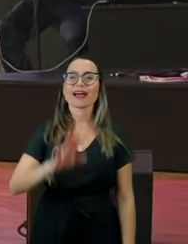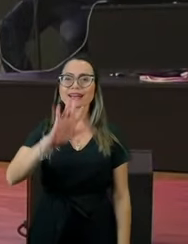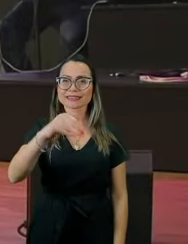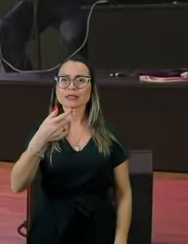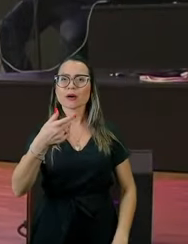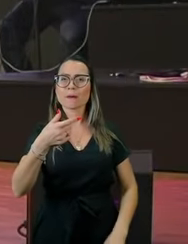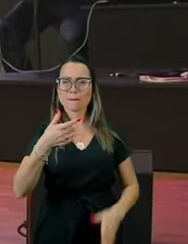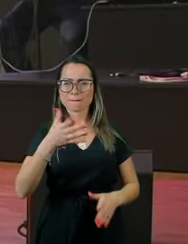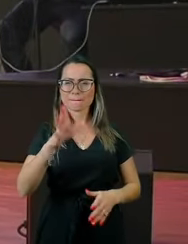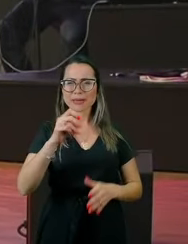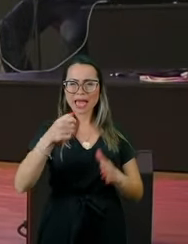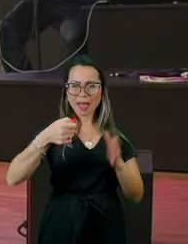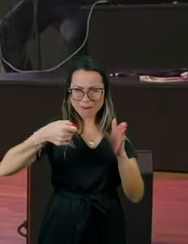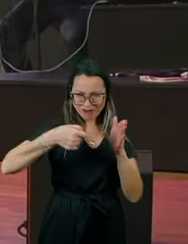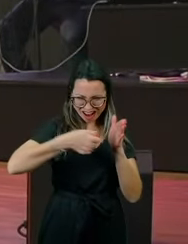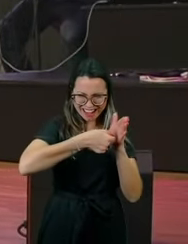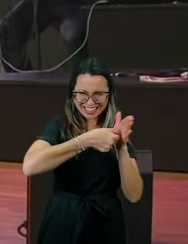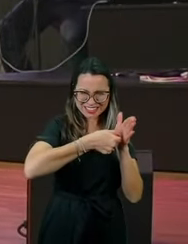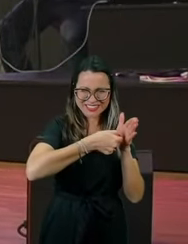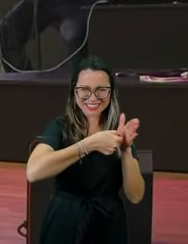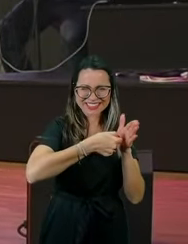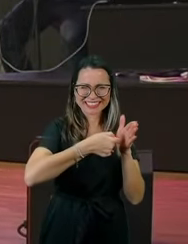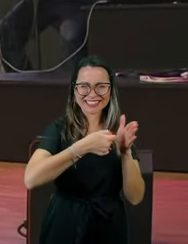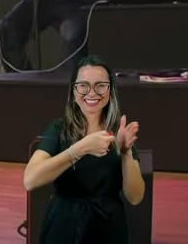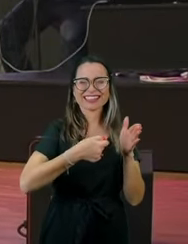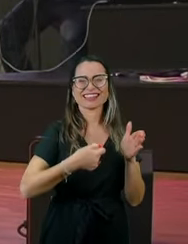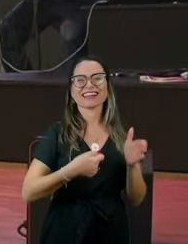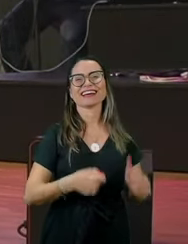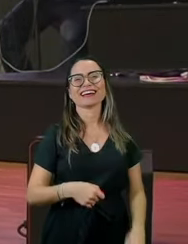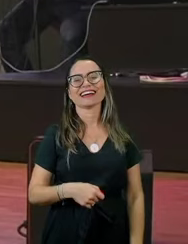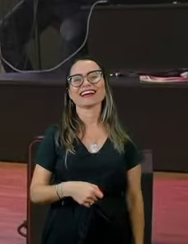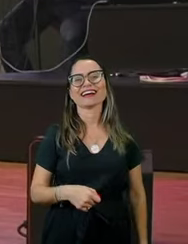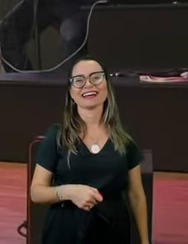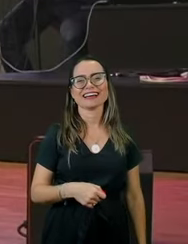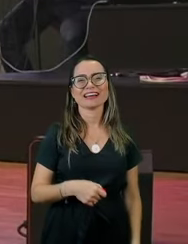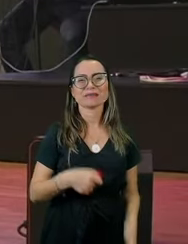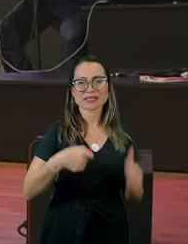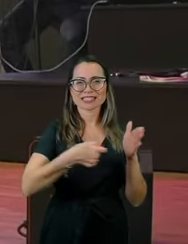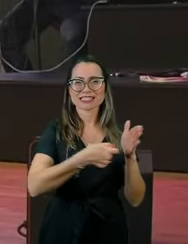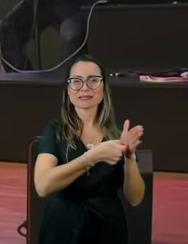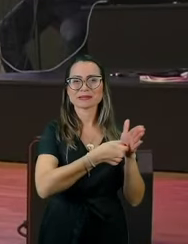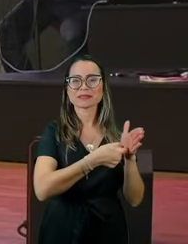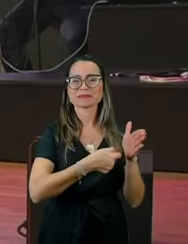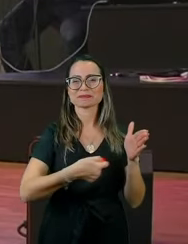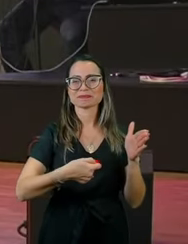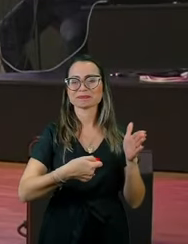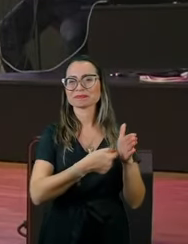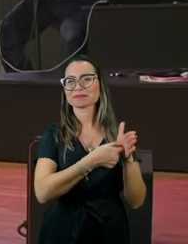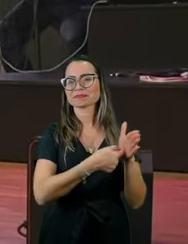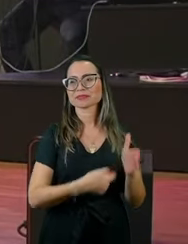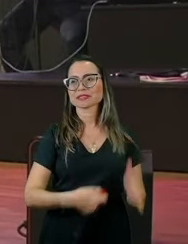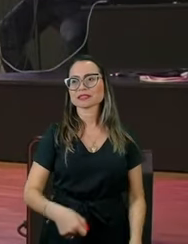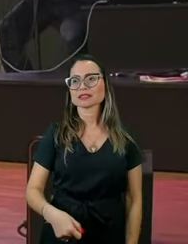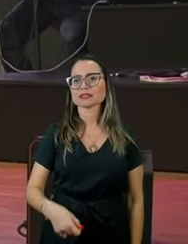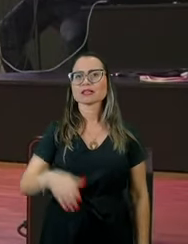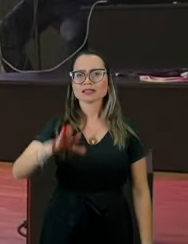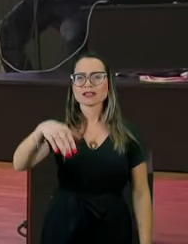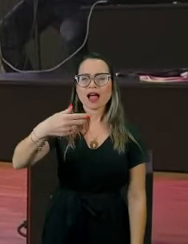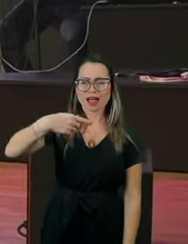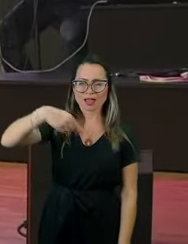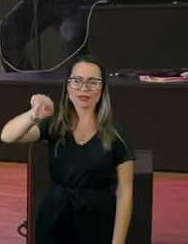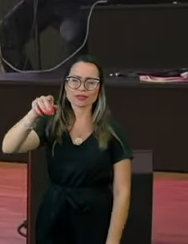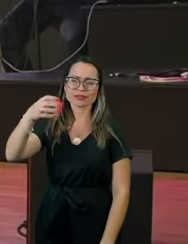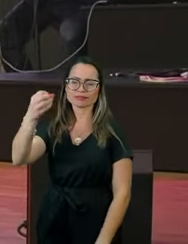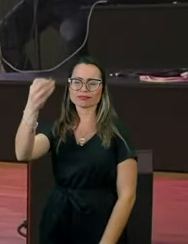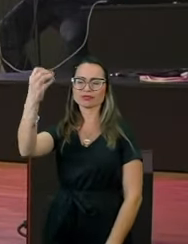sem esse adaptador eu não conseguiria carregar meu celular em muitos lugares. Eu já cheguei um dia num hotel sem bateria e